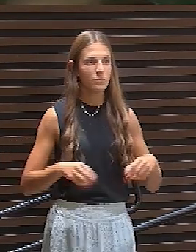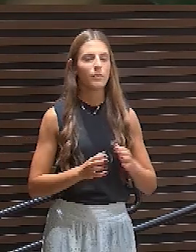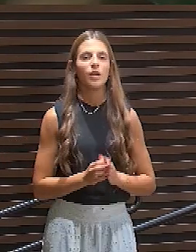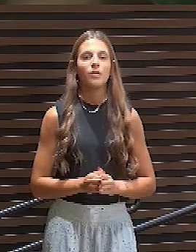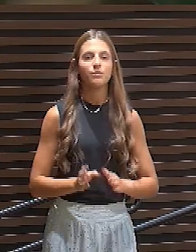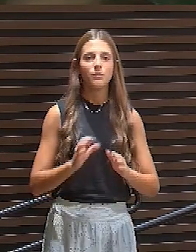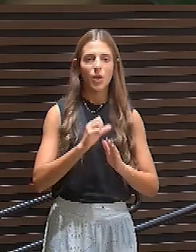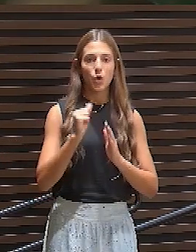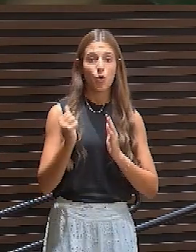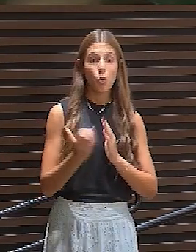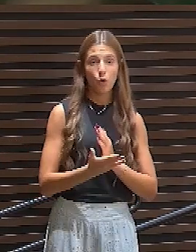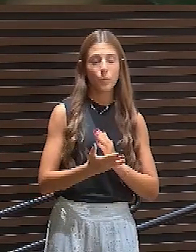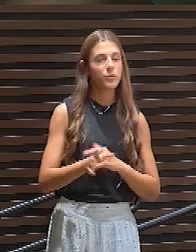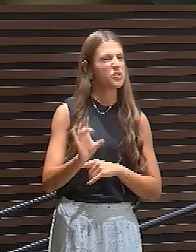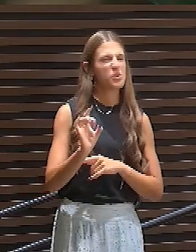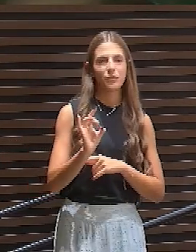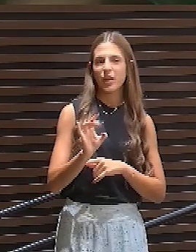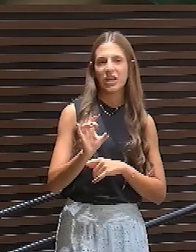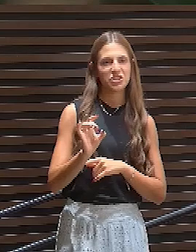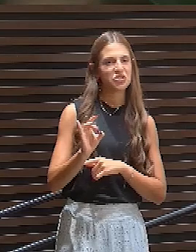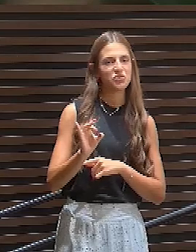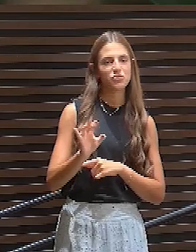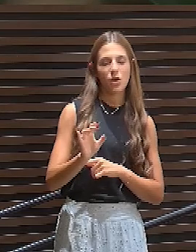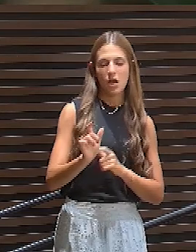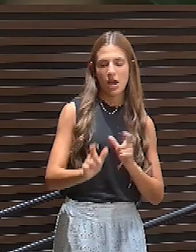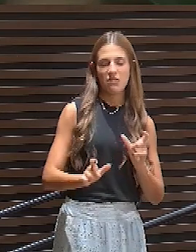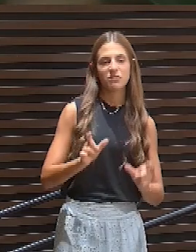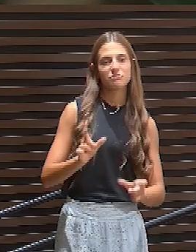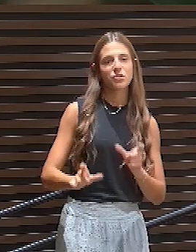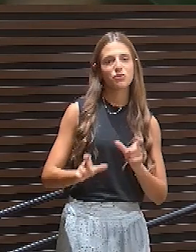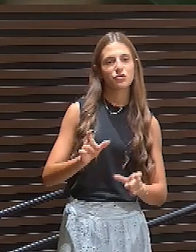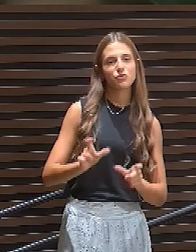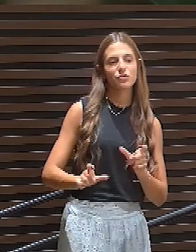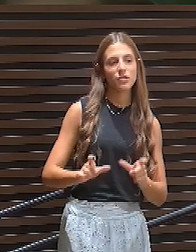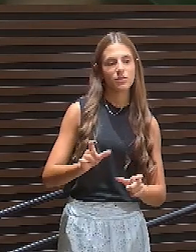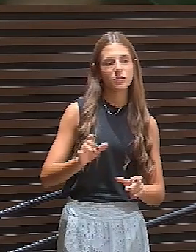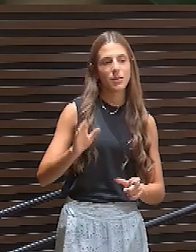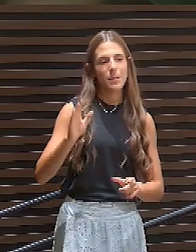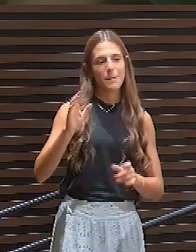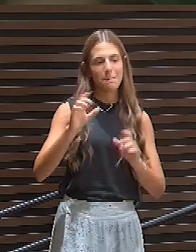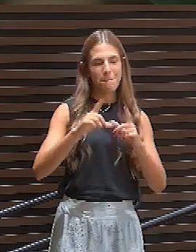Corrupto não é só a turma lá de Brasília.